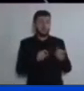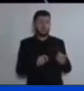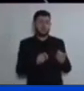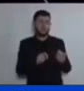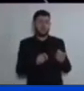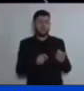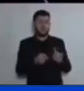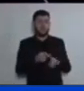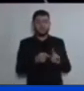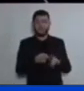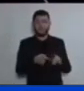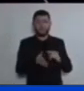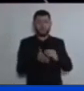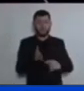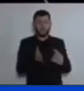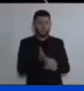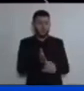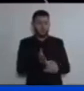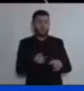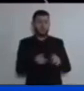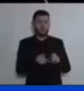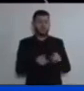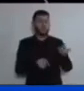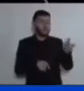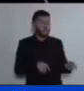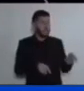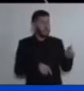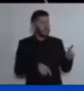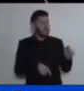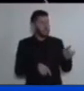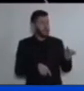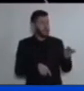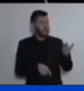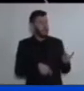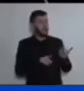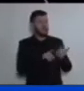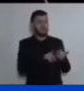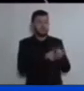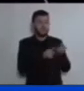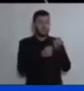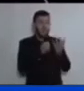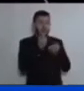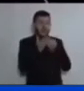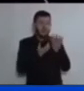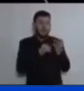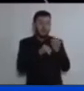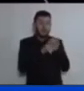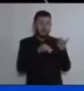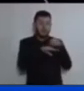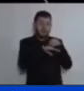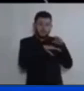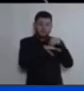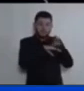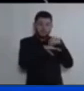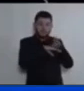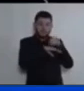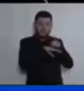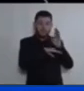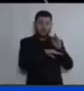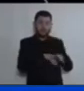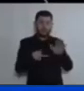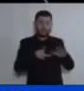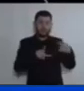acordo e colaboração de antonio palocci no sexto dia anterior fim do primeiro turno das eleições presidenciais 2018